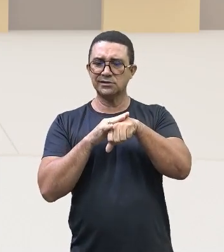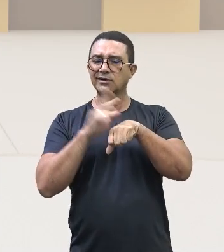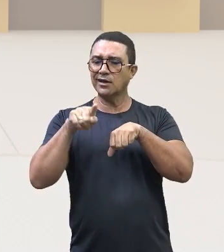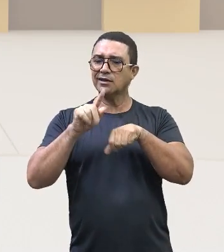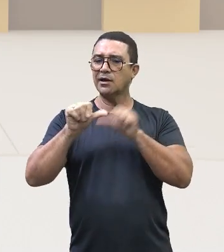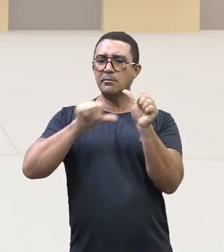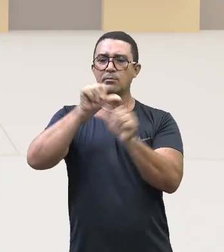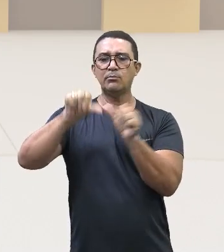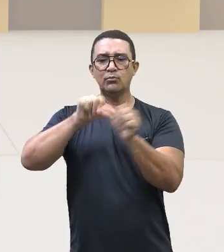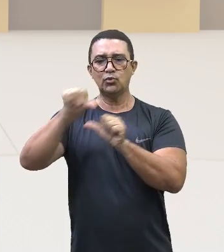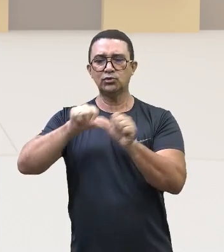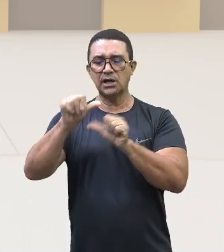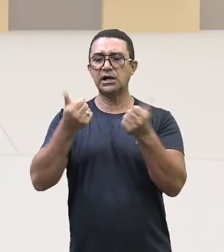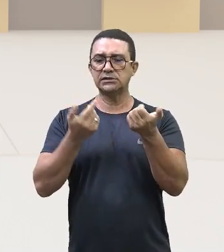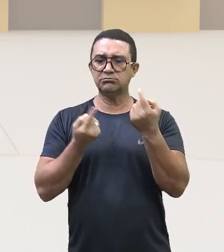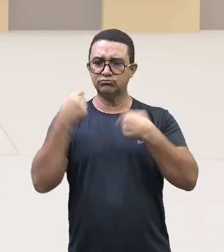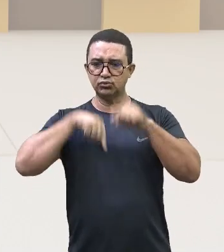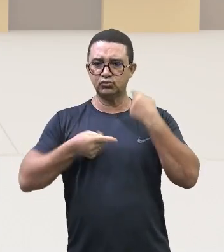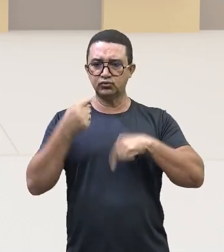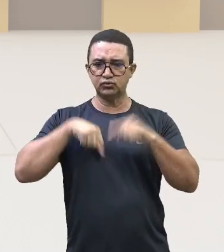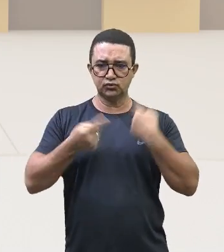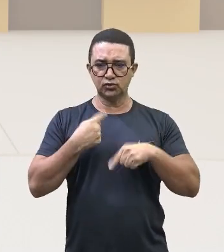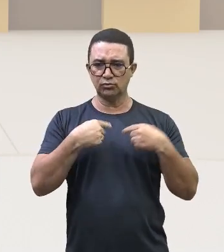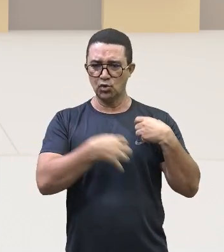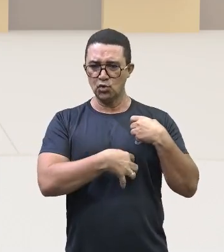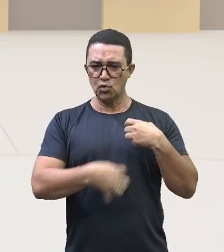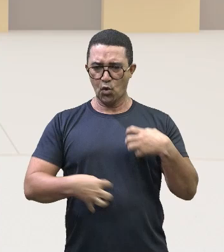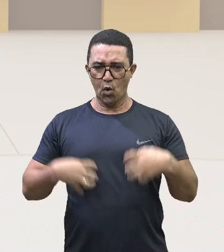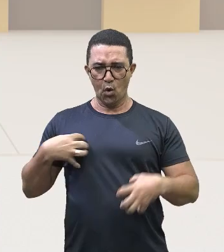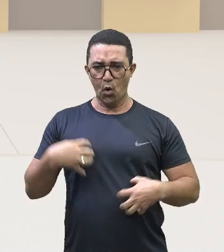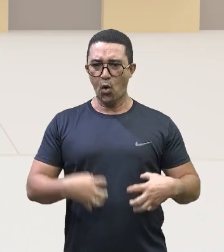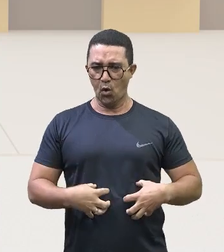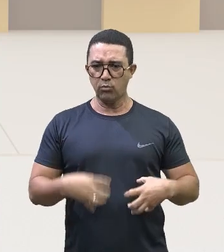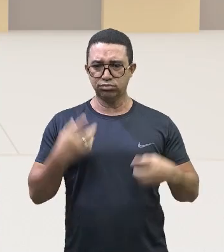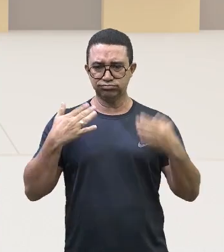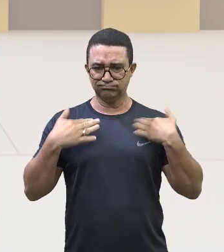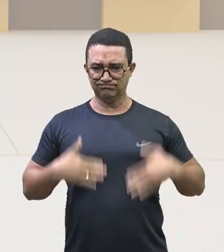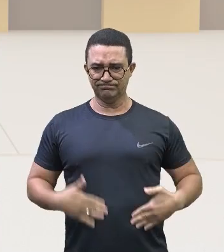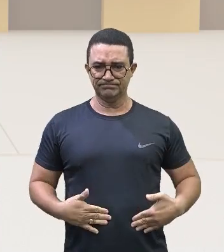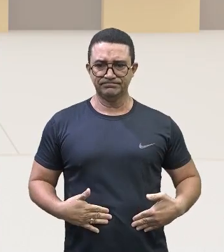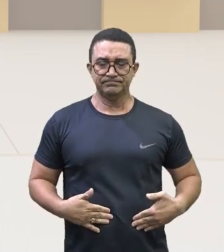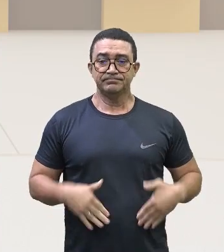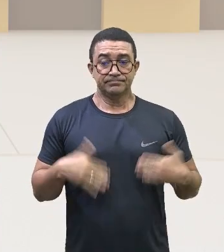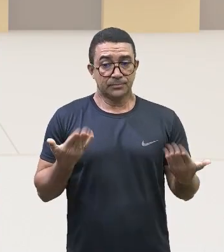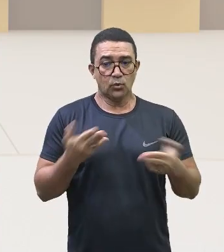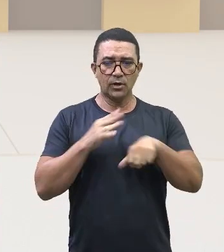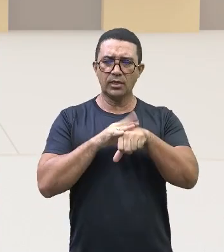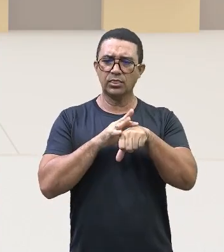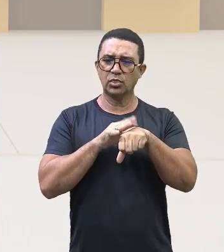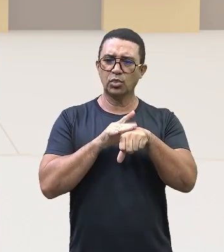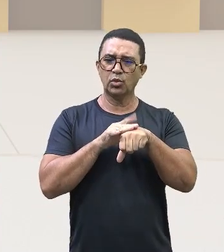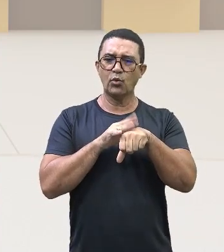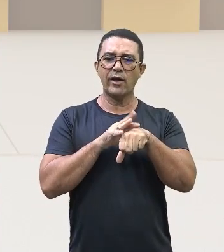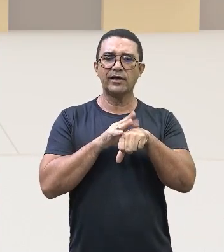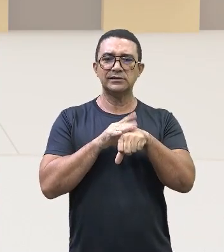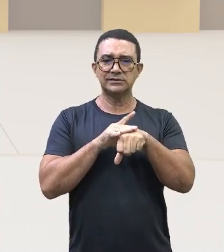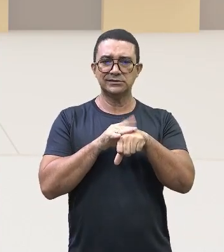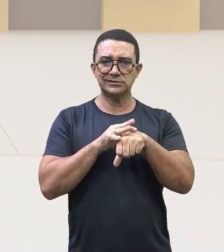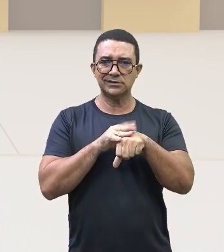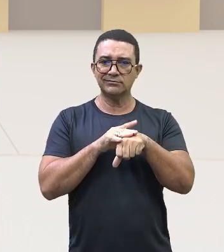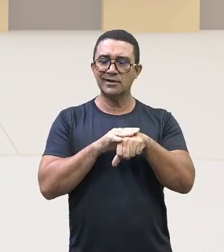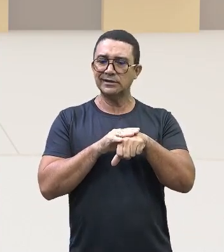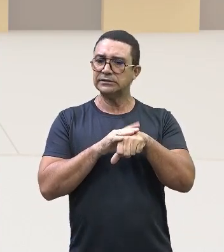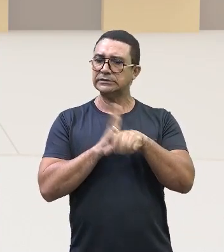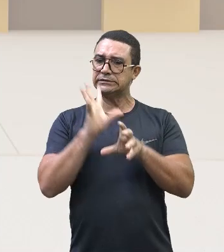alteração do funcionamento dos órgãos do nosso corpo. Então, estas doenças estão ali